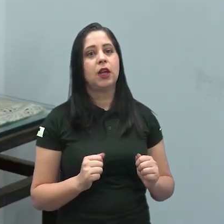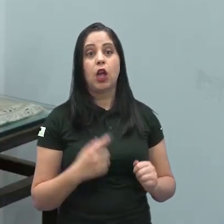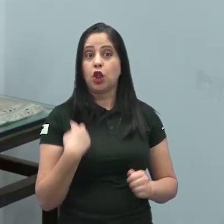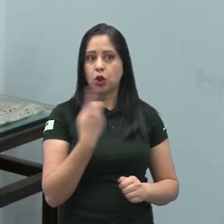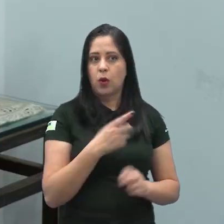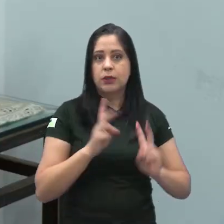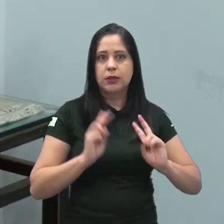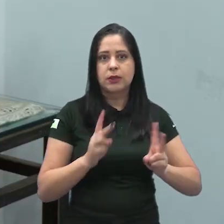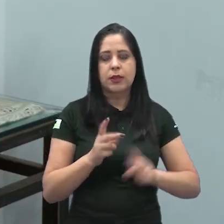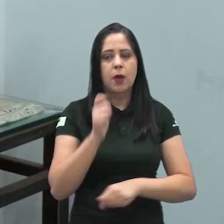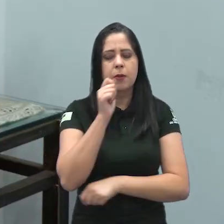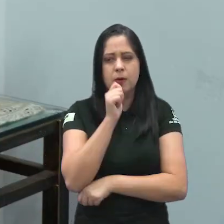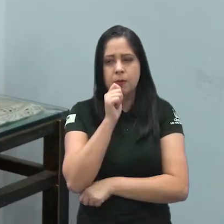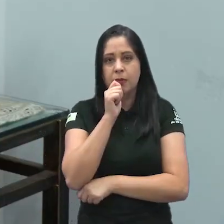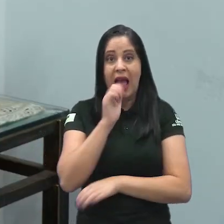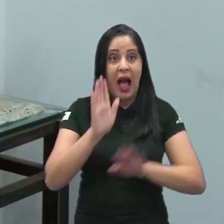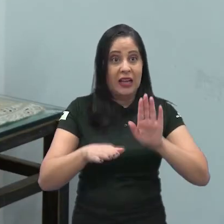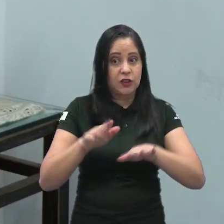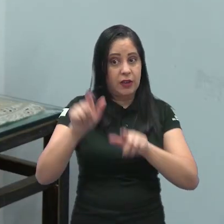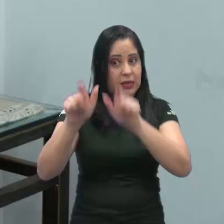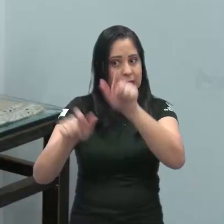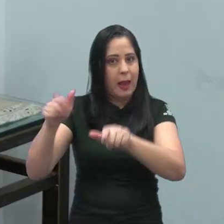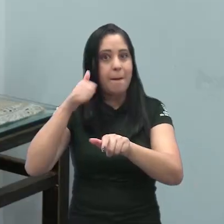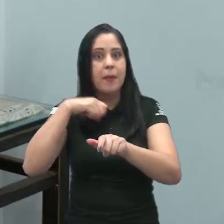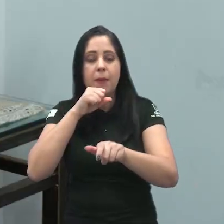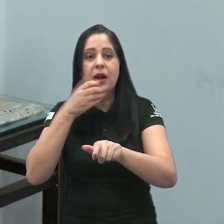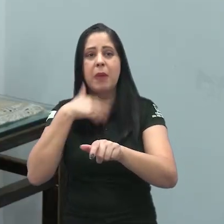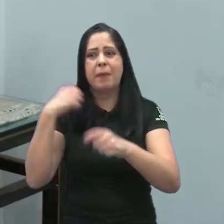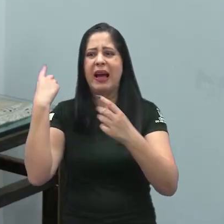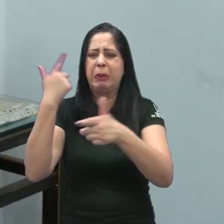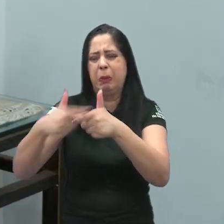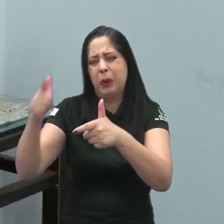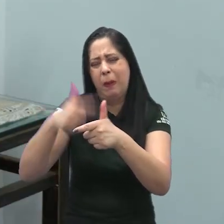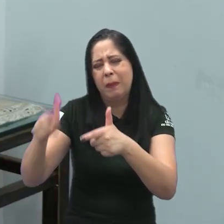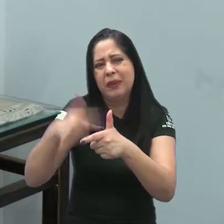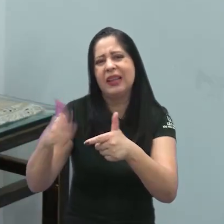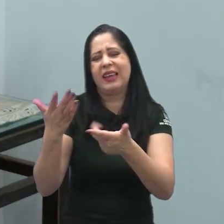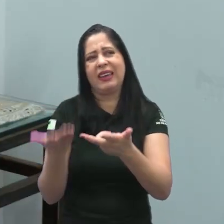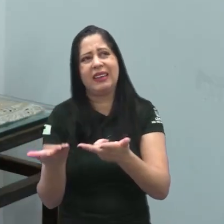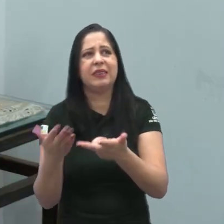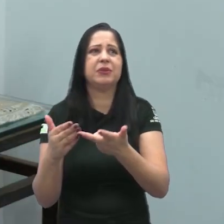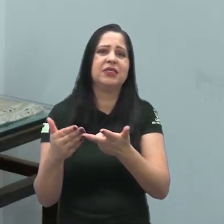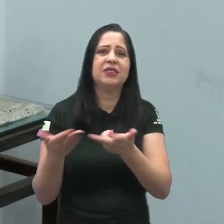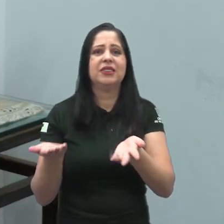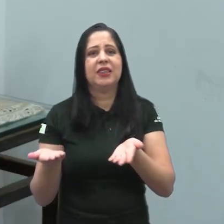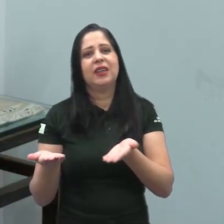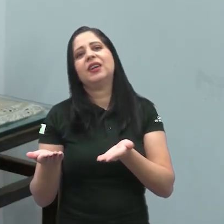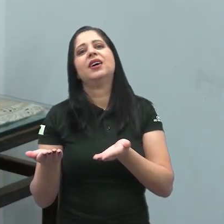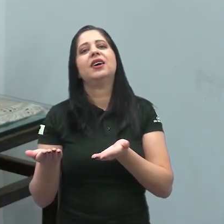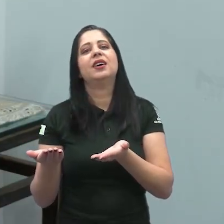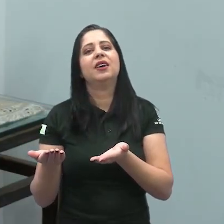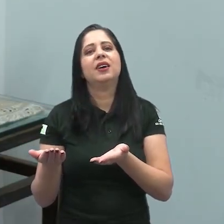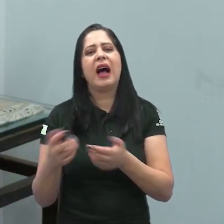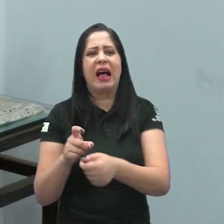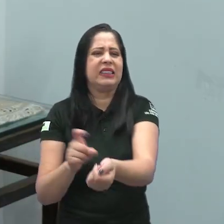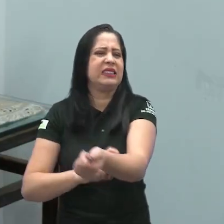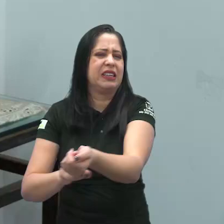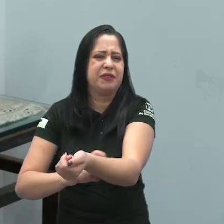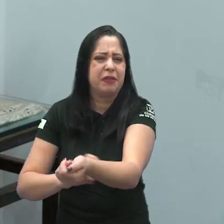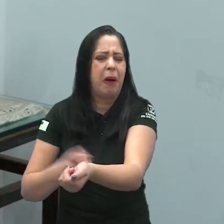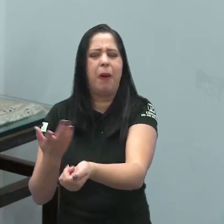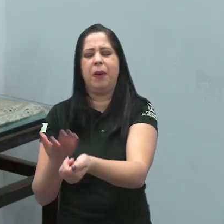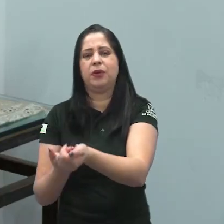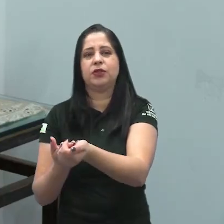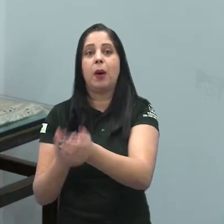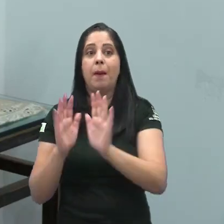muito. Às vezes eles chegam cheios de problemas, eles vêm muitas vezes muito nervosos,